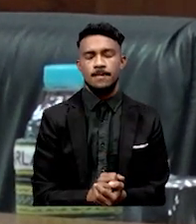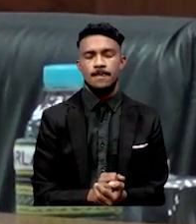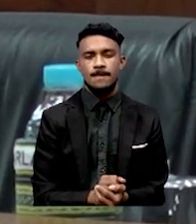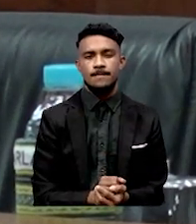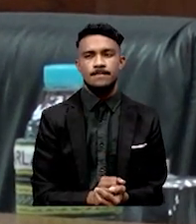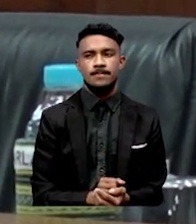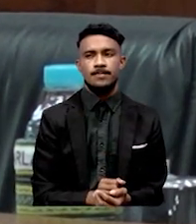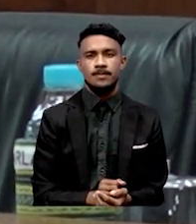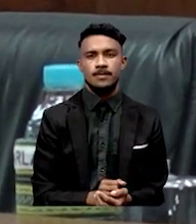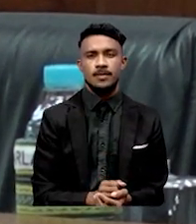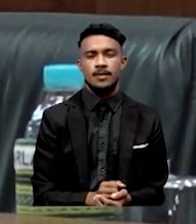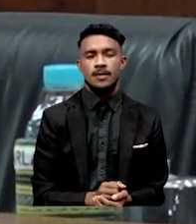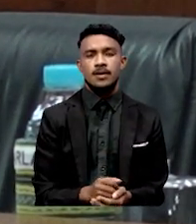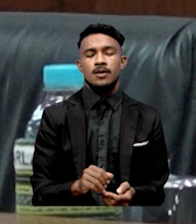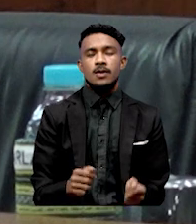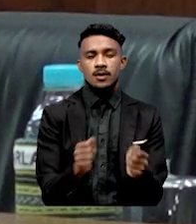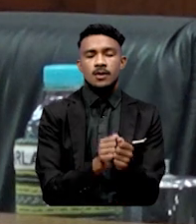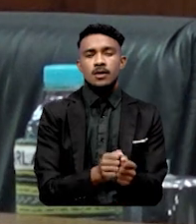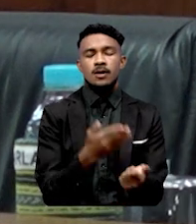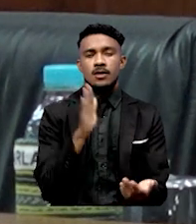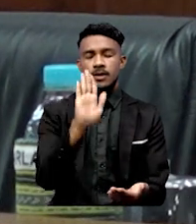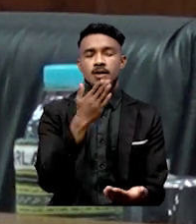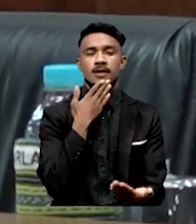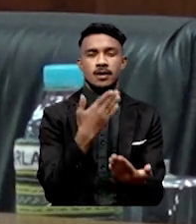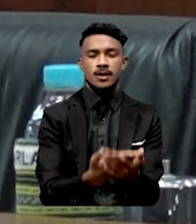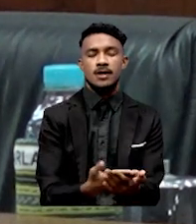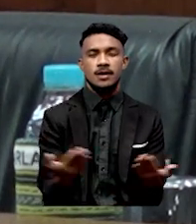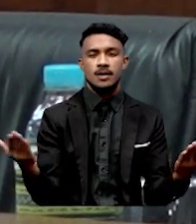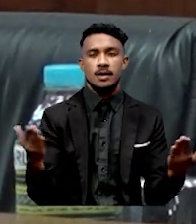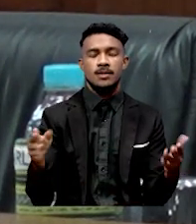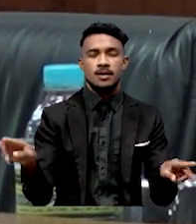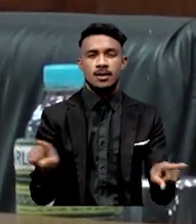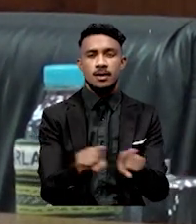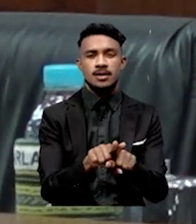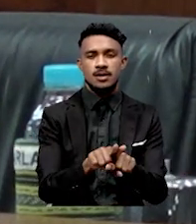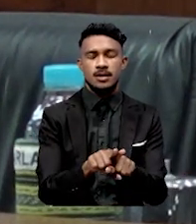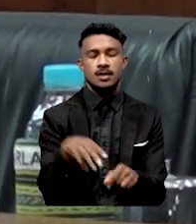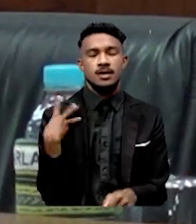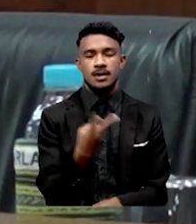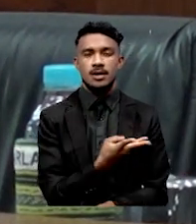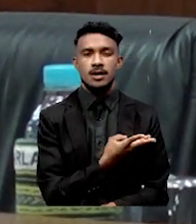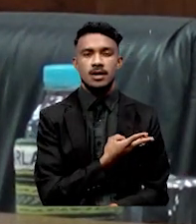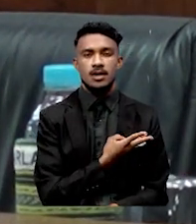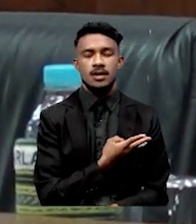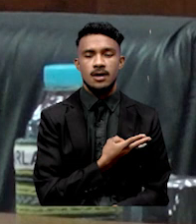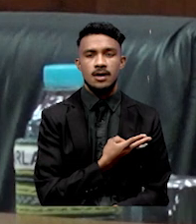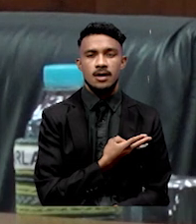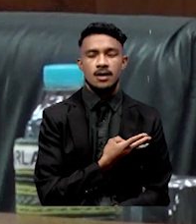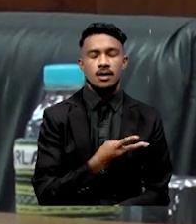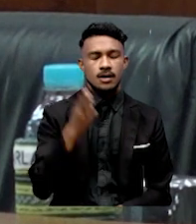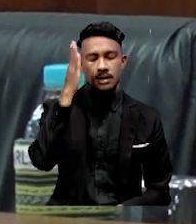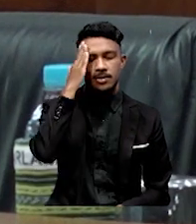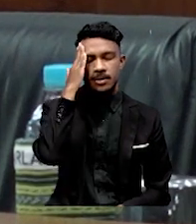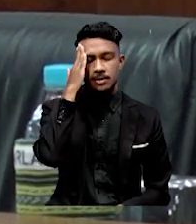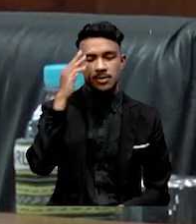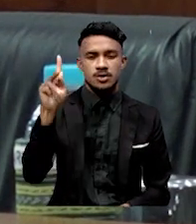honia beneficiário né, universal. Também ita admitimos, ba iha companhia ser